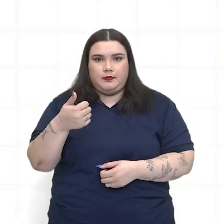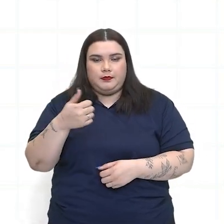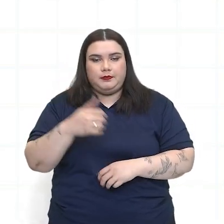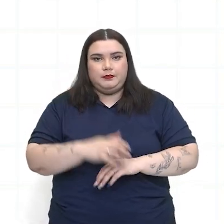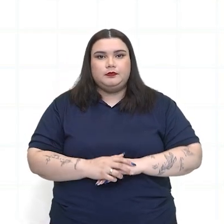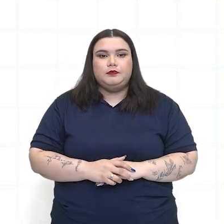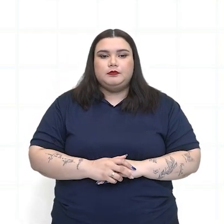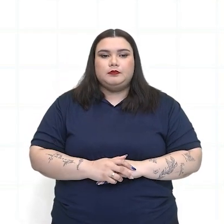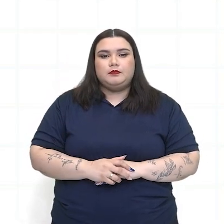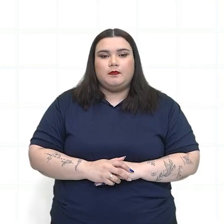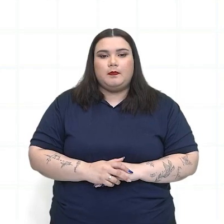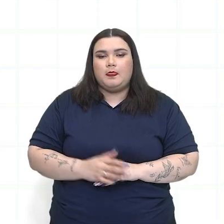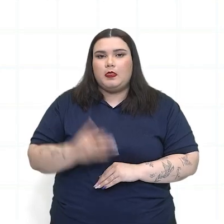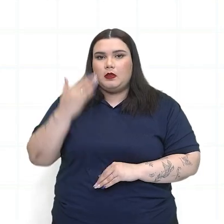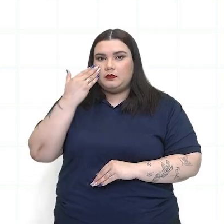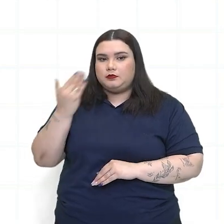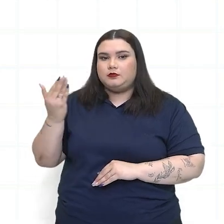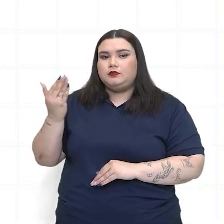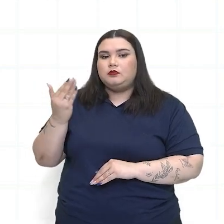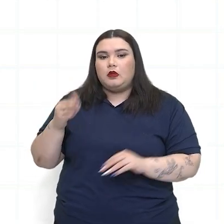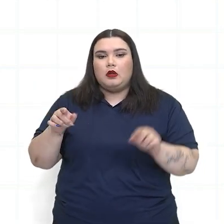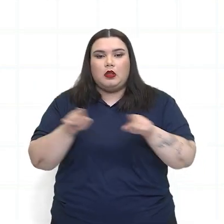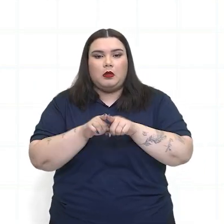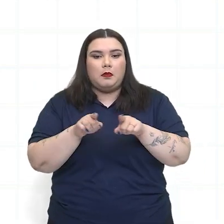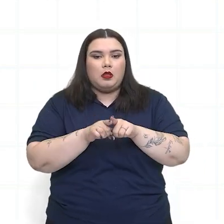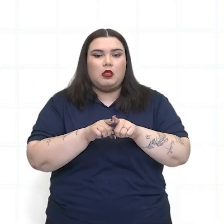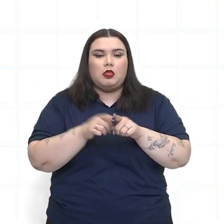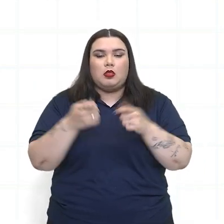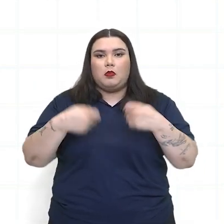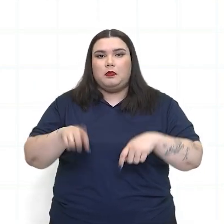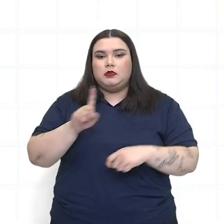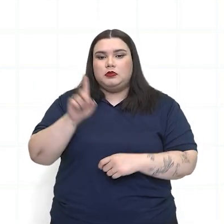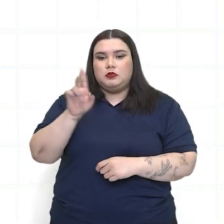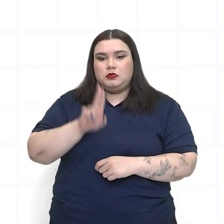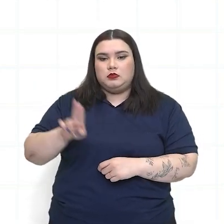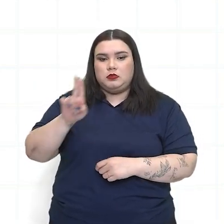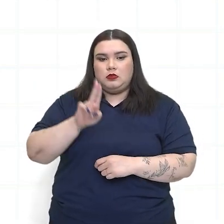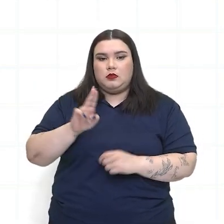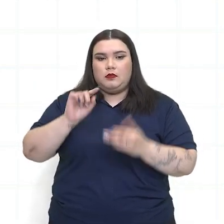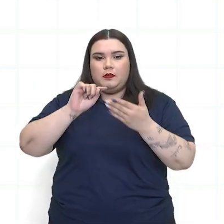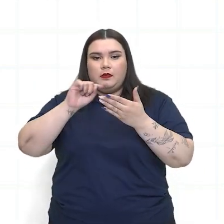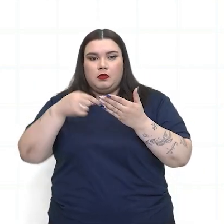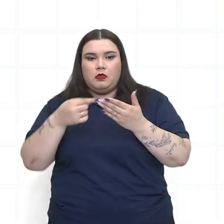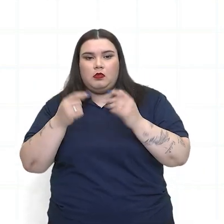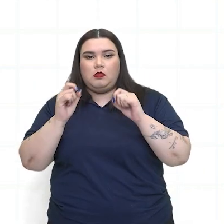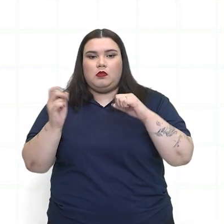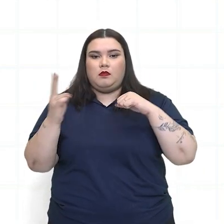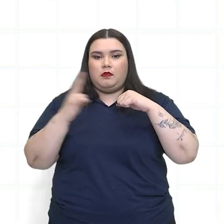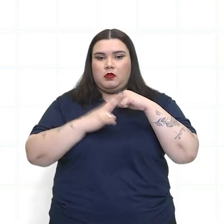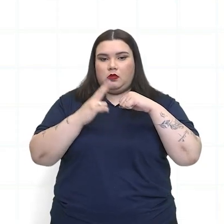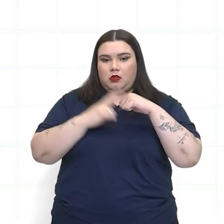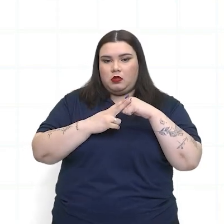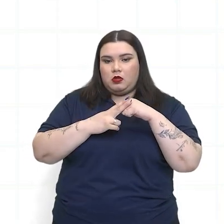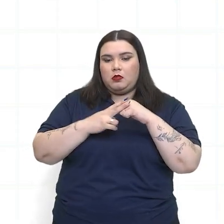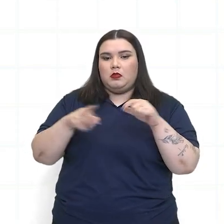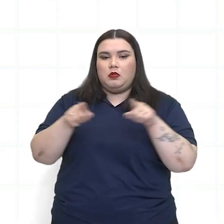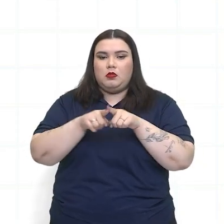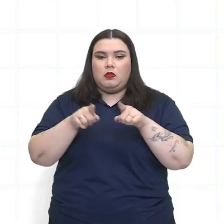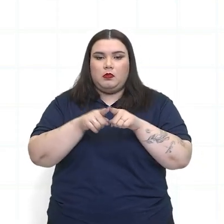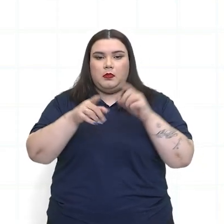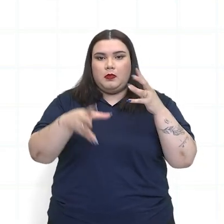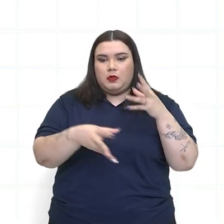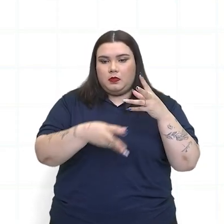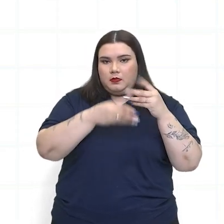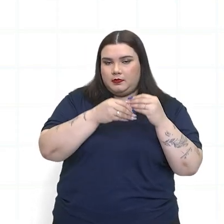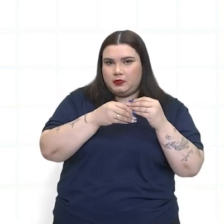mais. Olha aqui. Eu tenho também que eu não utilizo a vírgula entre o verbo e o